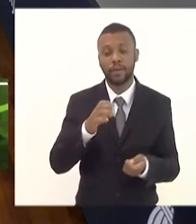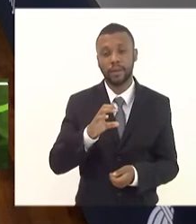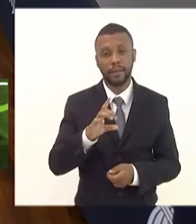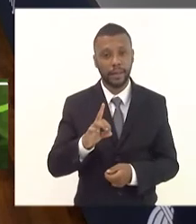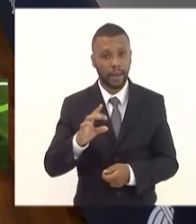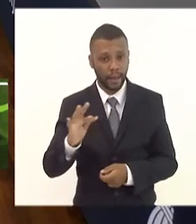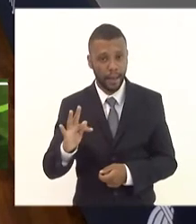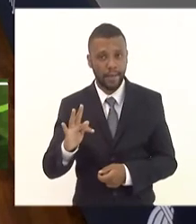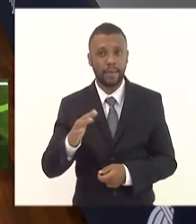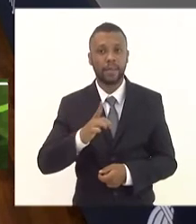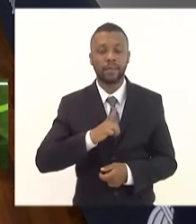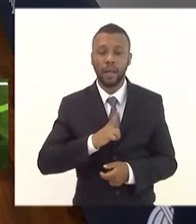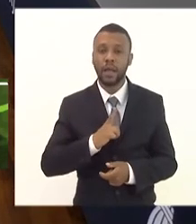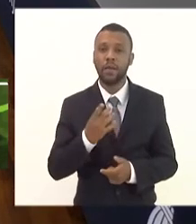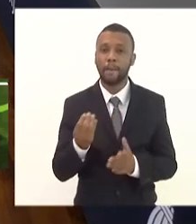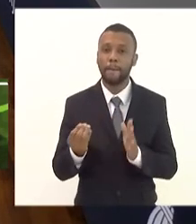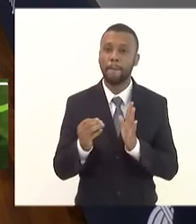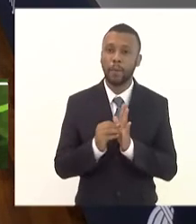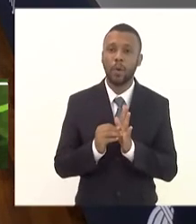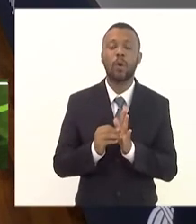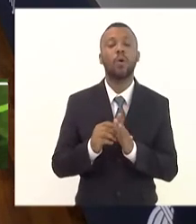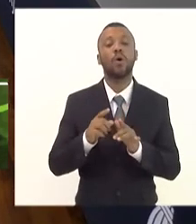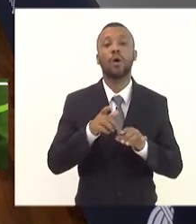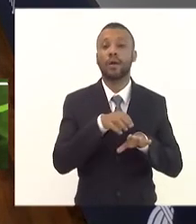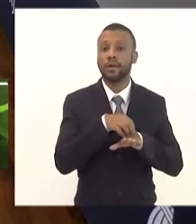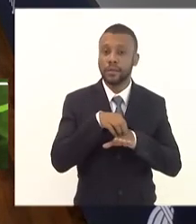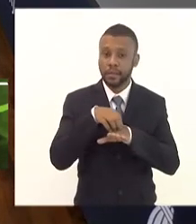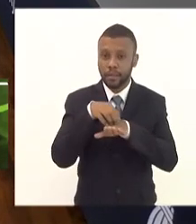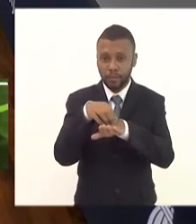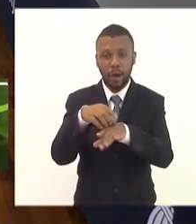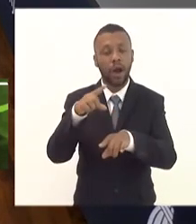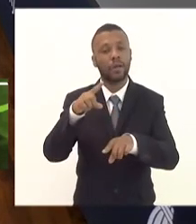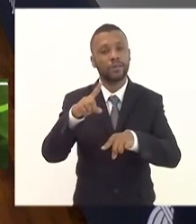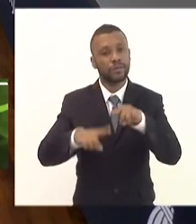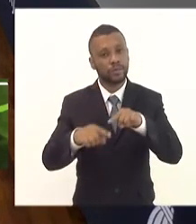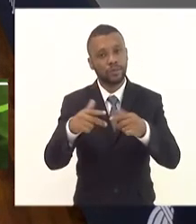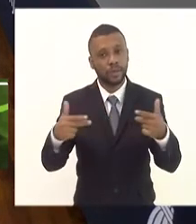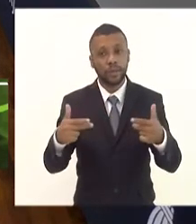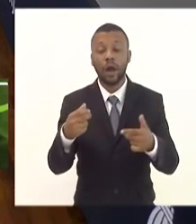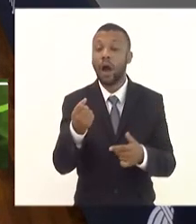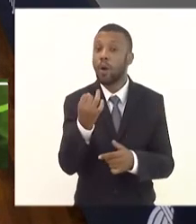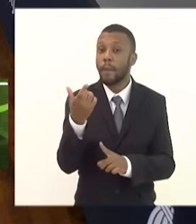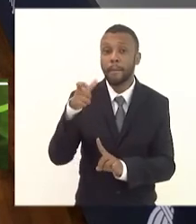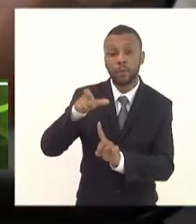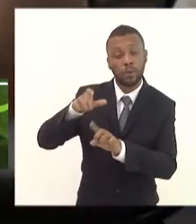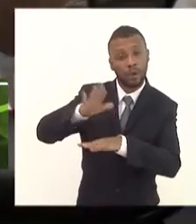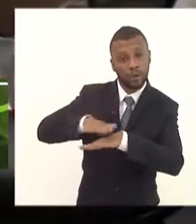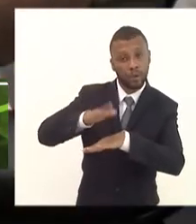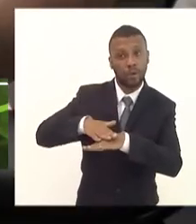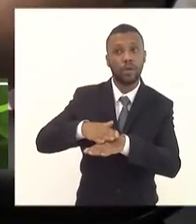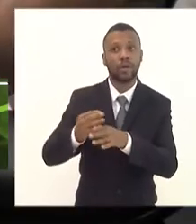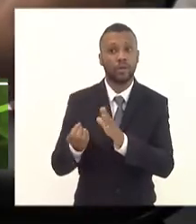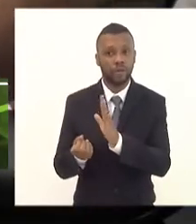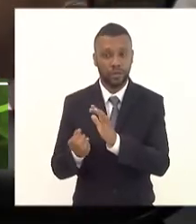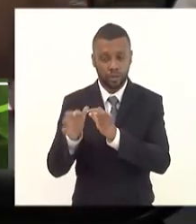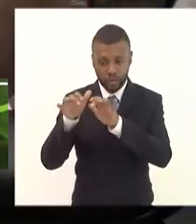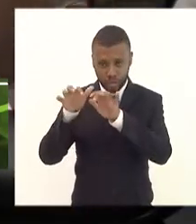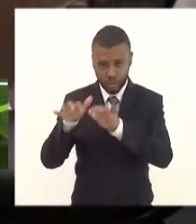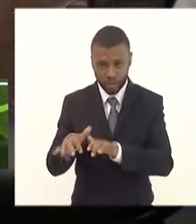Então, gera manifesto de transporte de resíduo e gera o CDF, que alguém gerou, alguém transportou e alguém